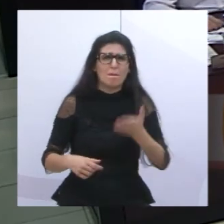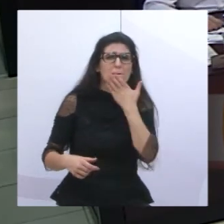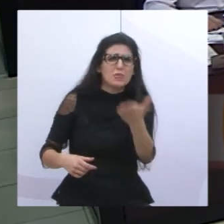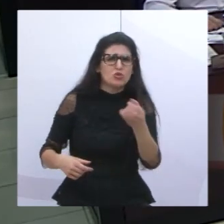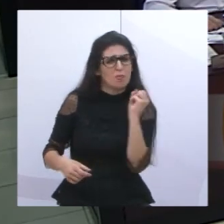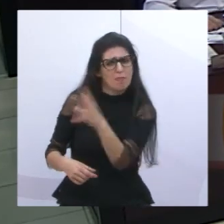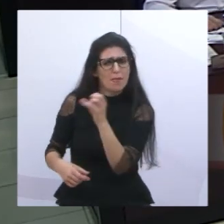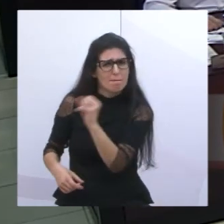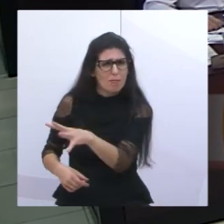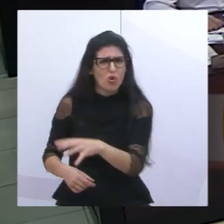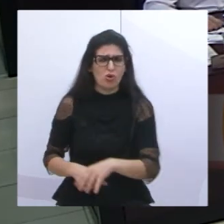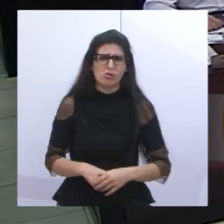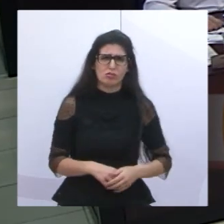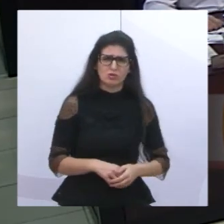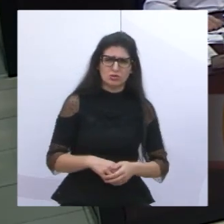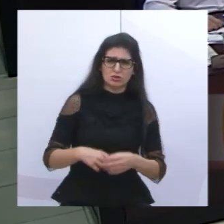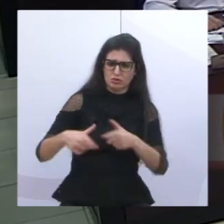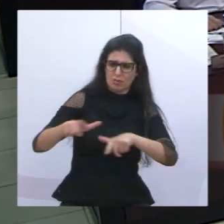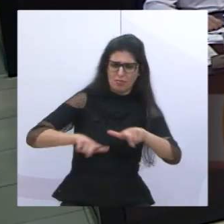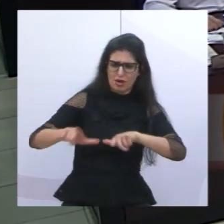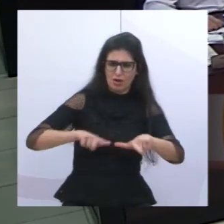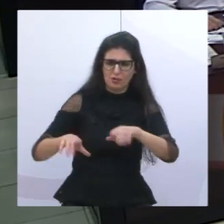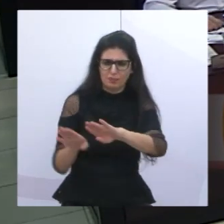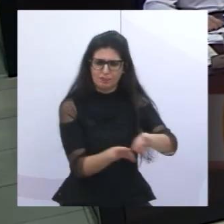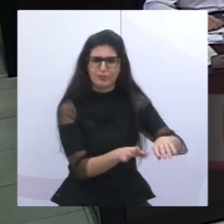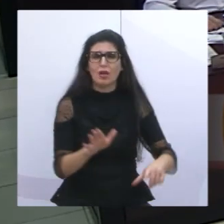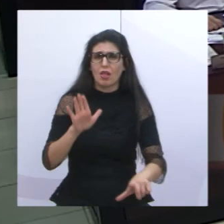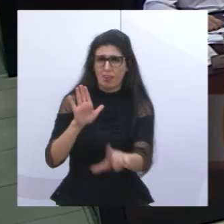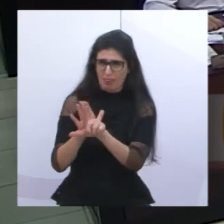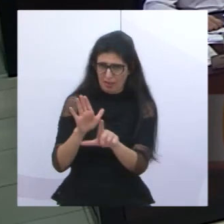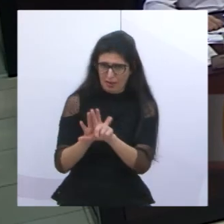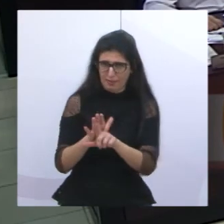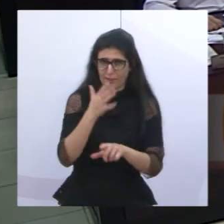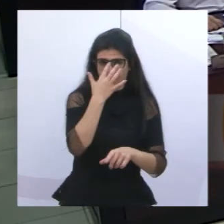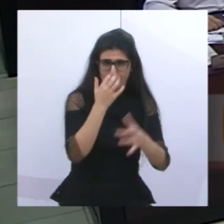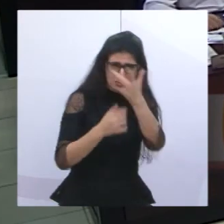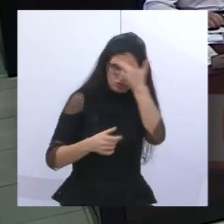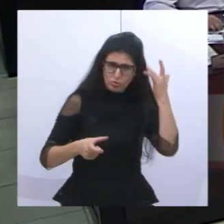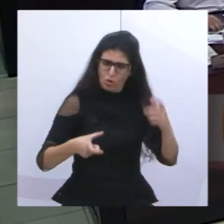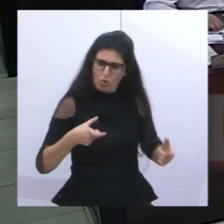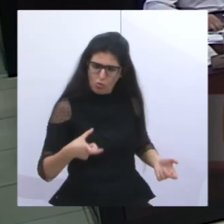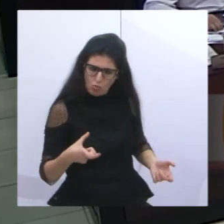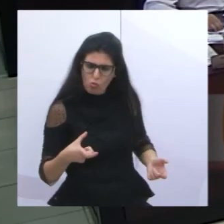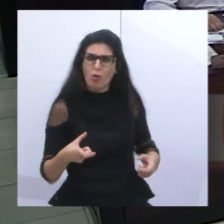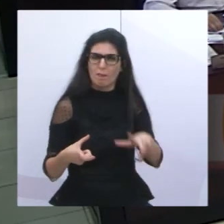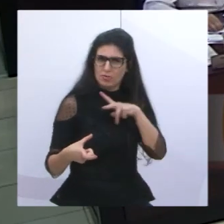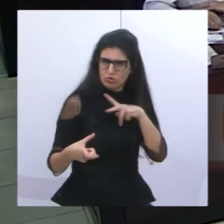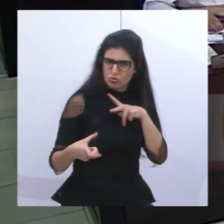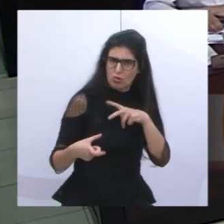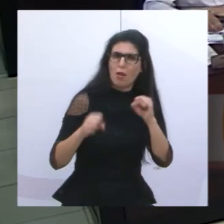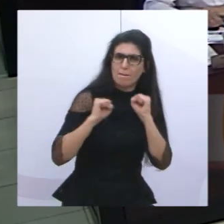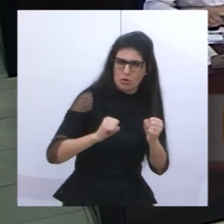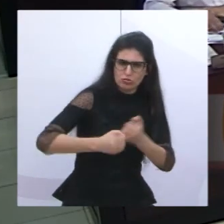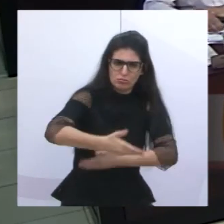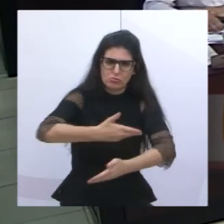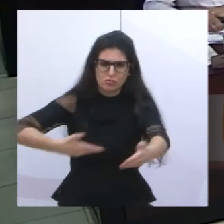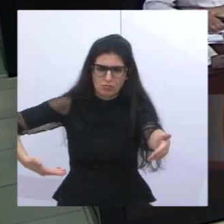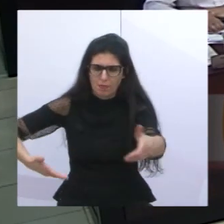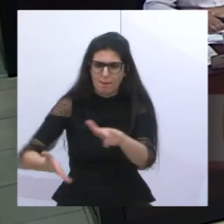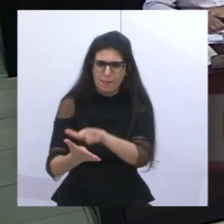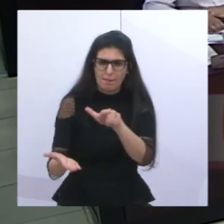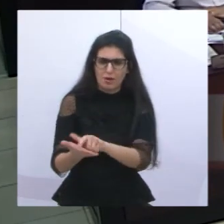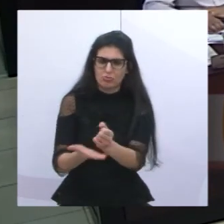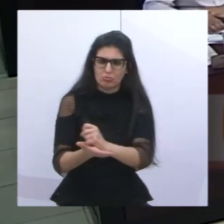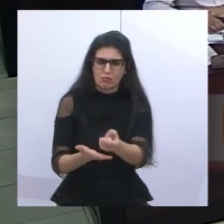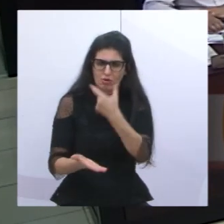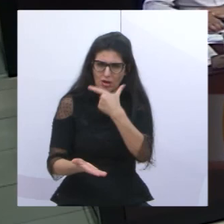lei, nada impede de quem tem o convênio ir trocar receita no posto e pegar a medicação. Ele vai